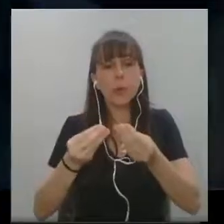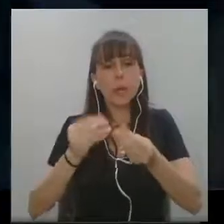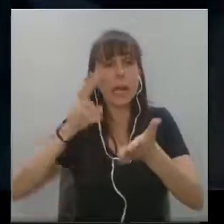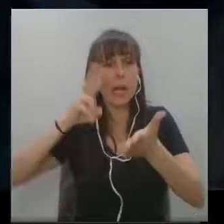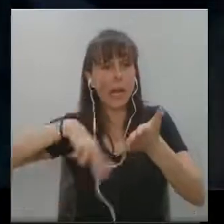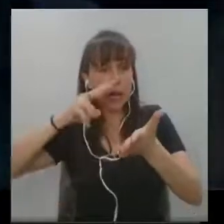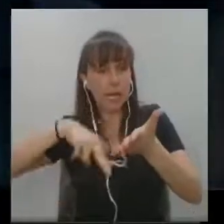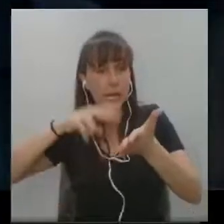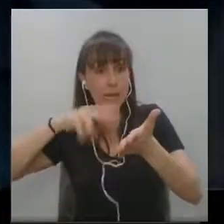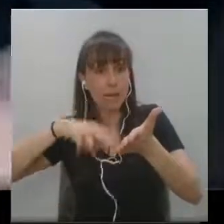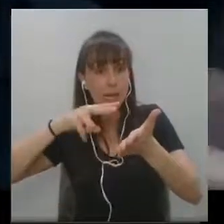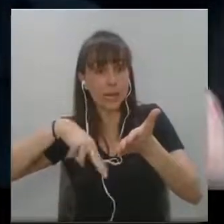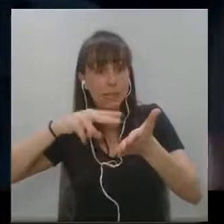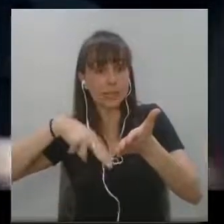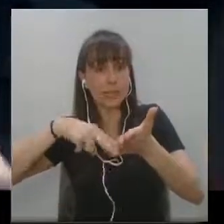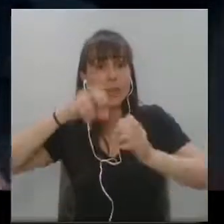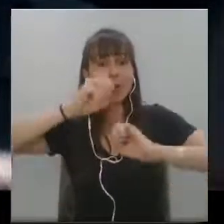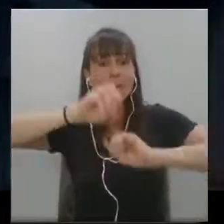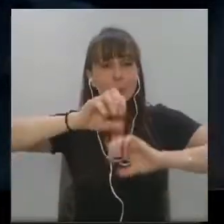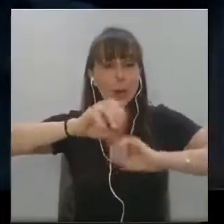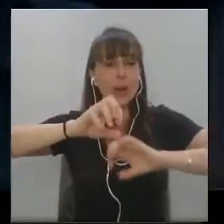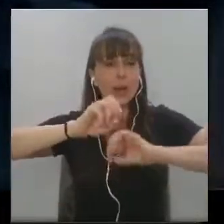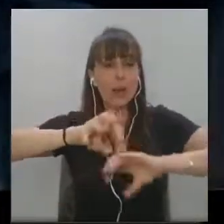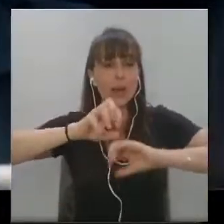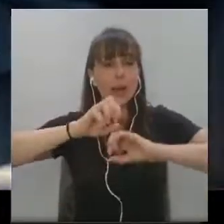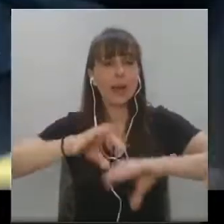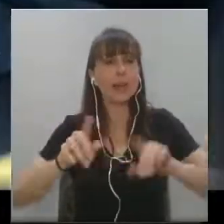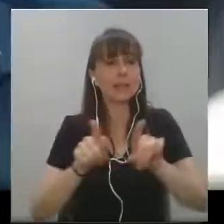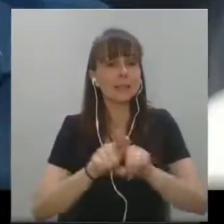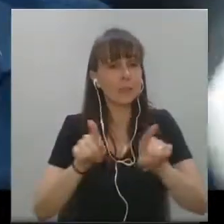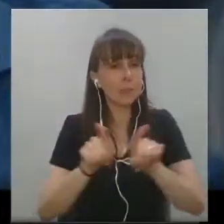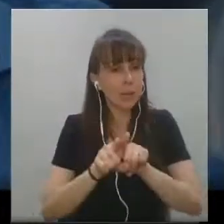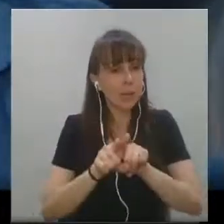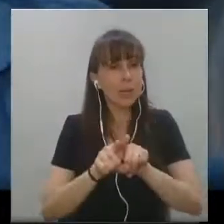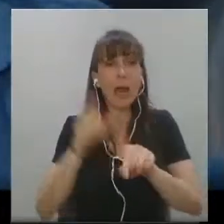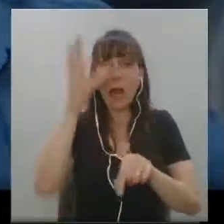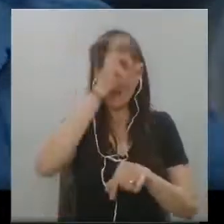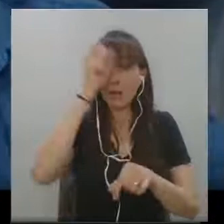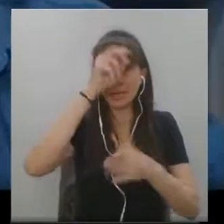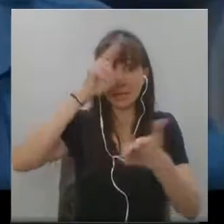grandes autores, também nessa mesma concepção do Mortimer Adler.